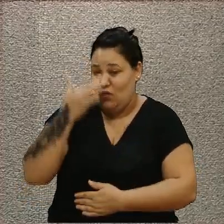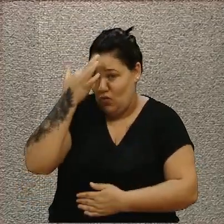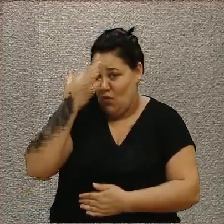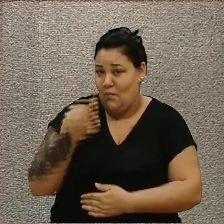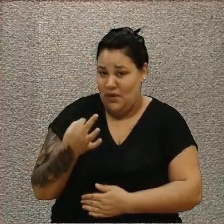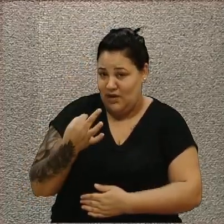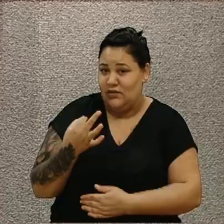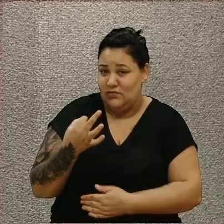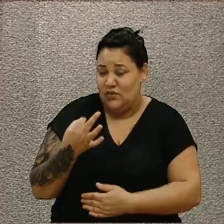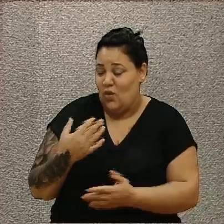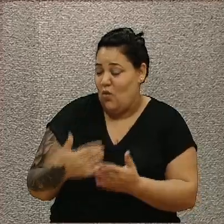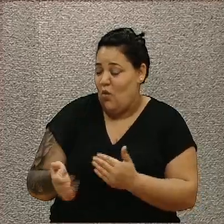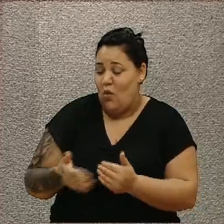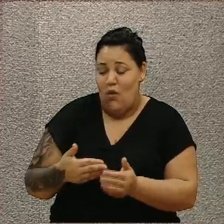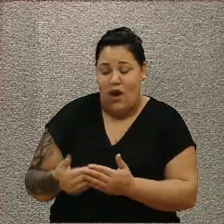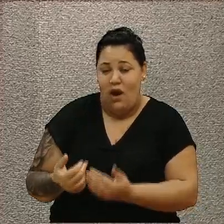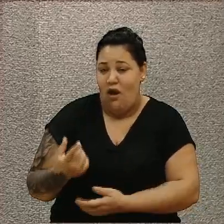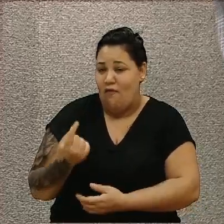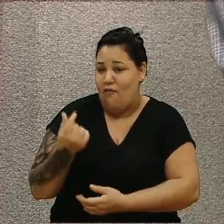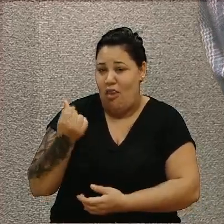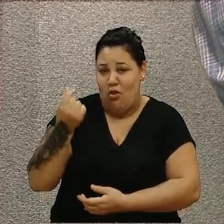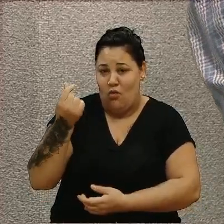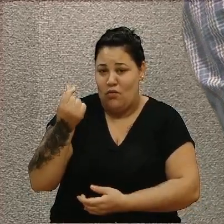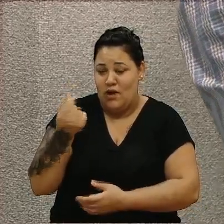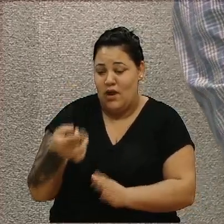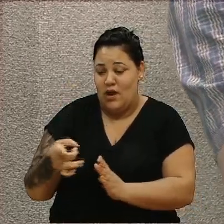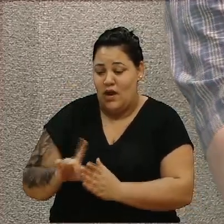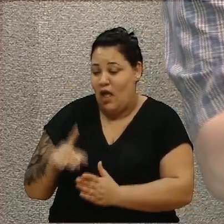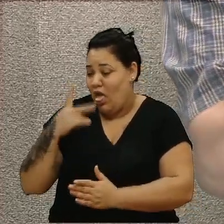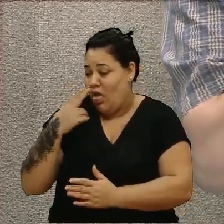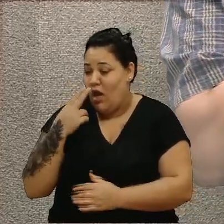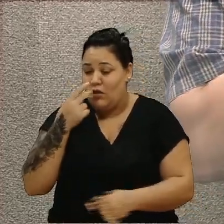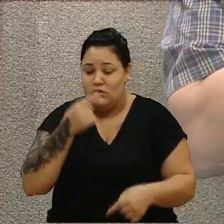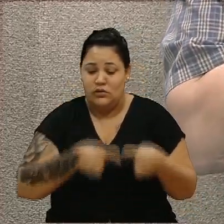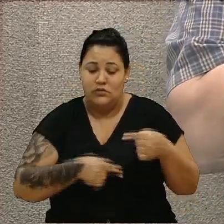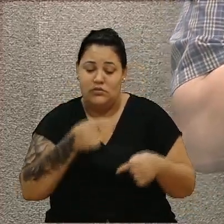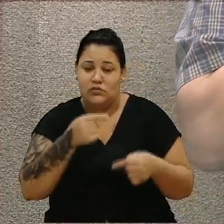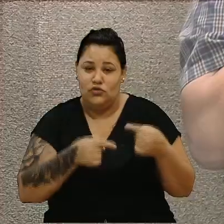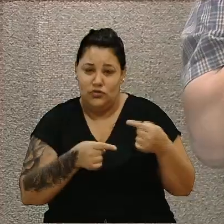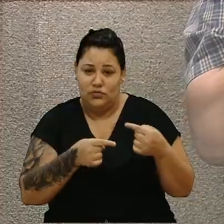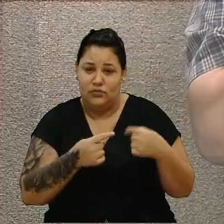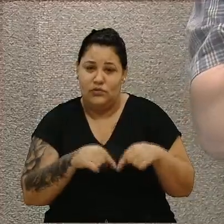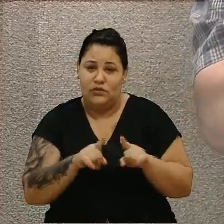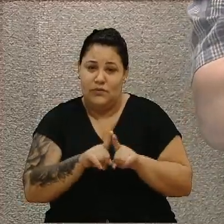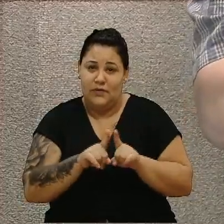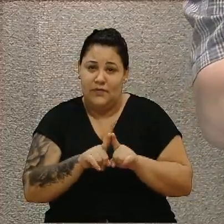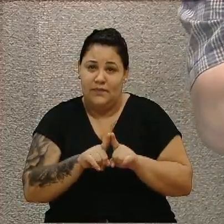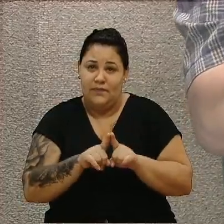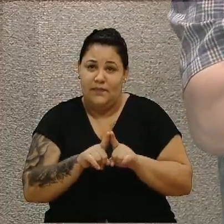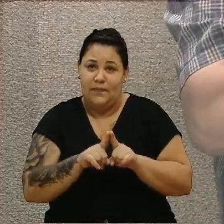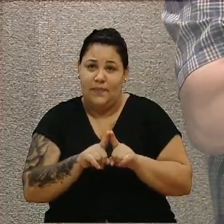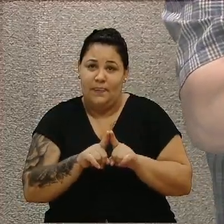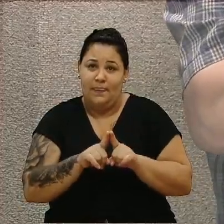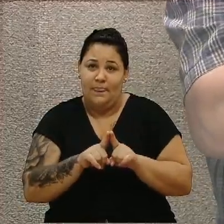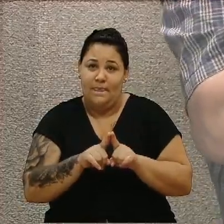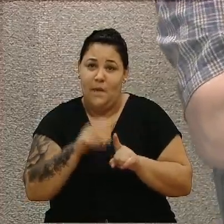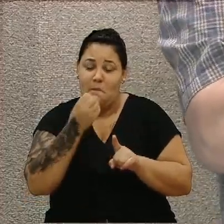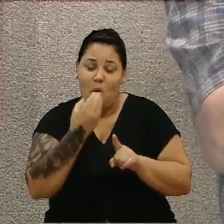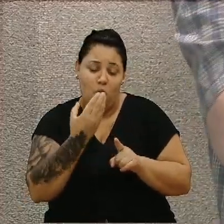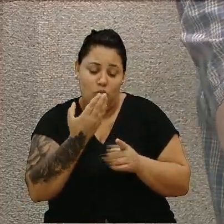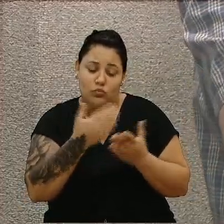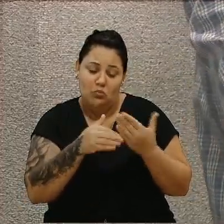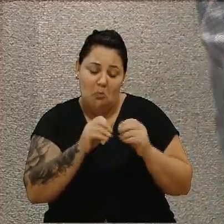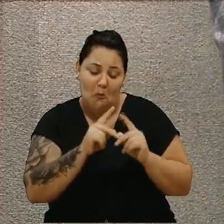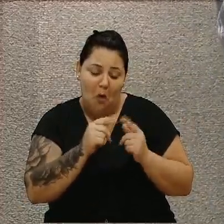aplicação de qualquer valor, como se estava aqui discutindo a questão do fio esporte, então, bom, tudo bem, vai